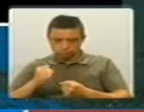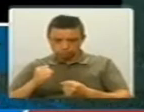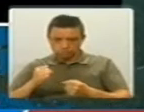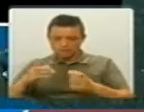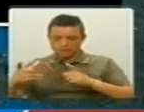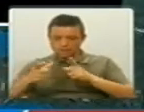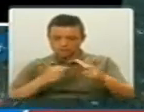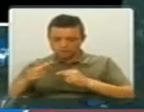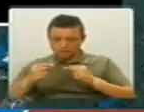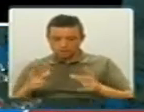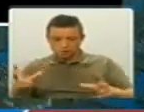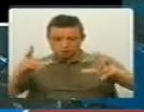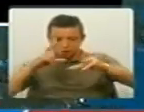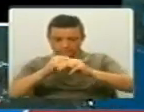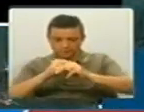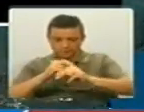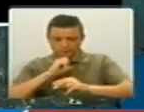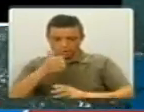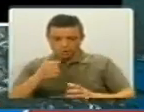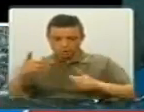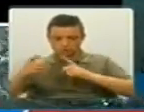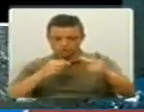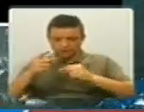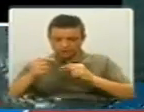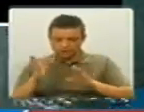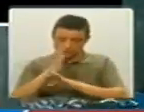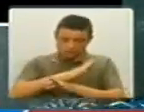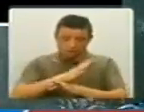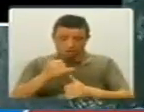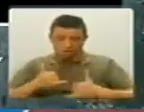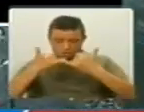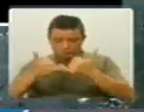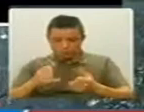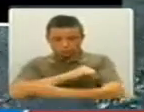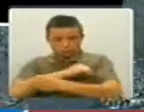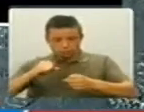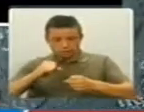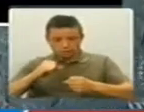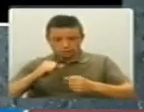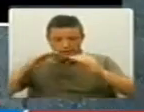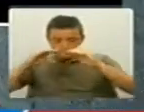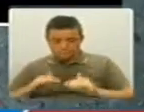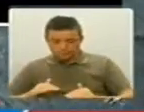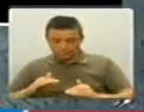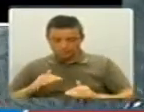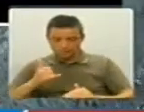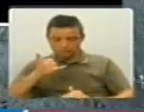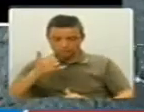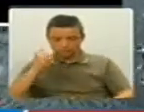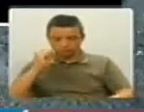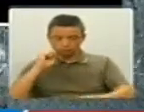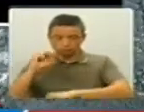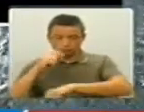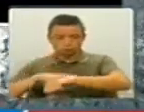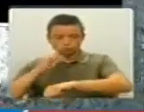às supernovas, à morte das grandes estrelas maciças, e depois há as explosões de raios gama inferior a 2 segundos e